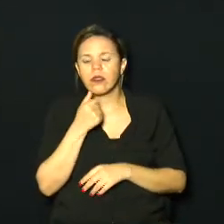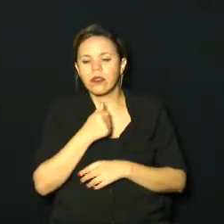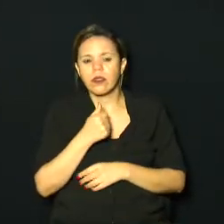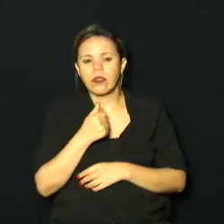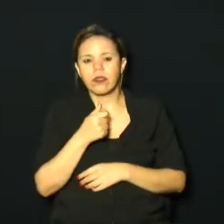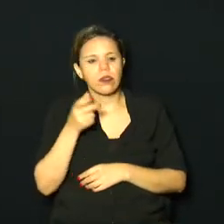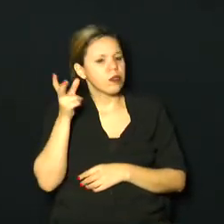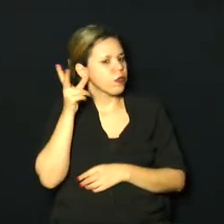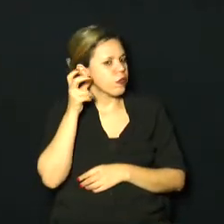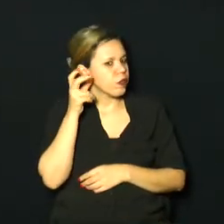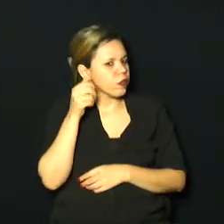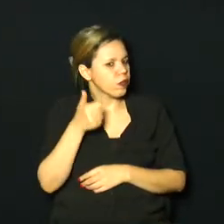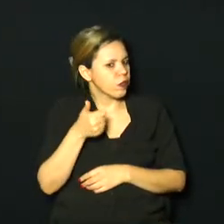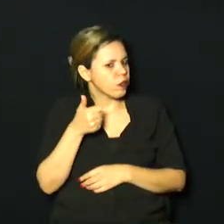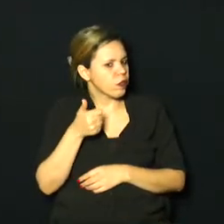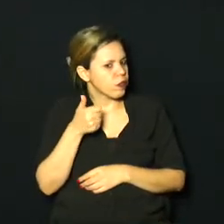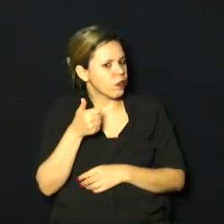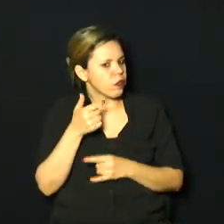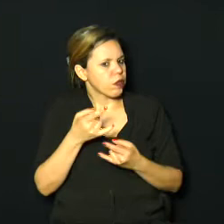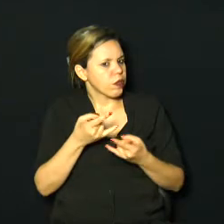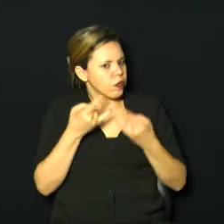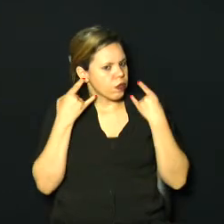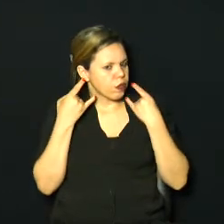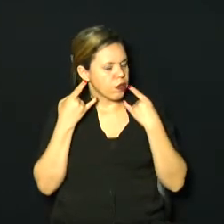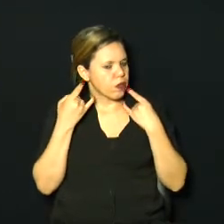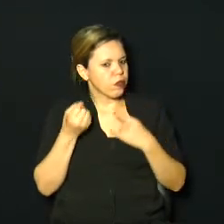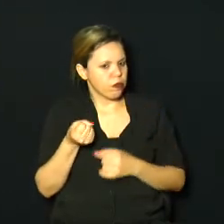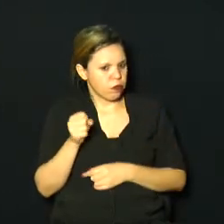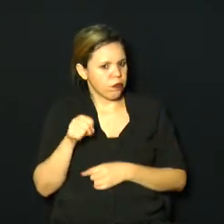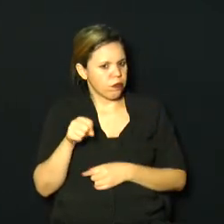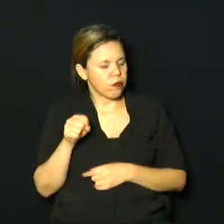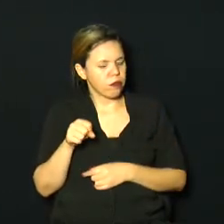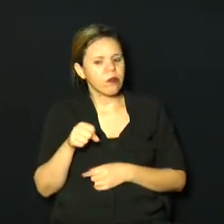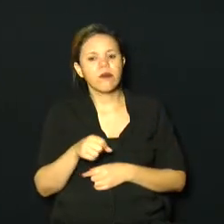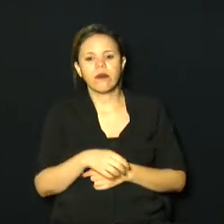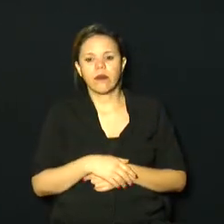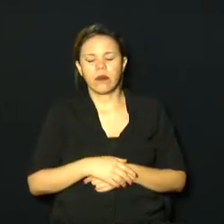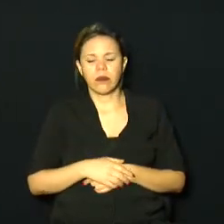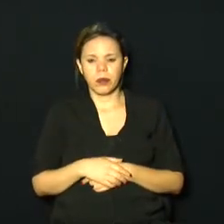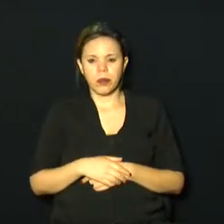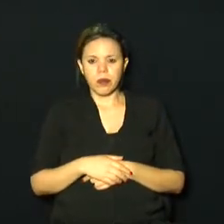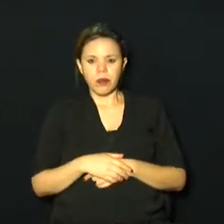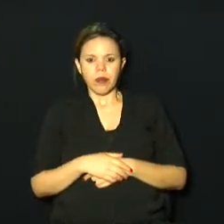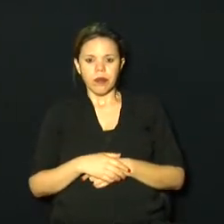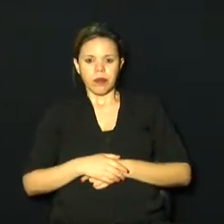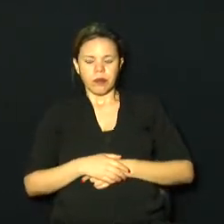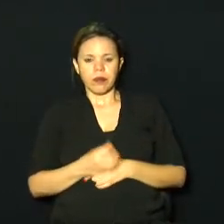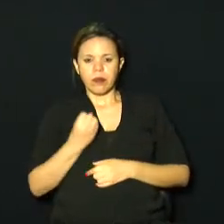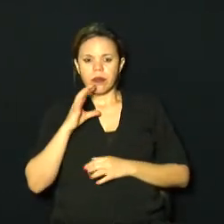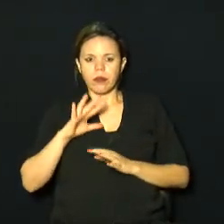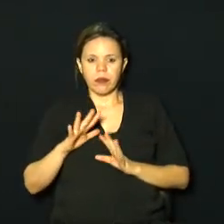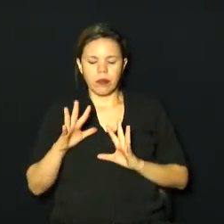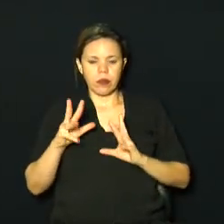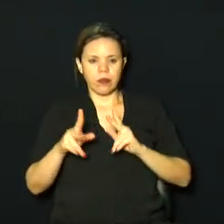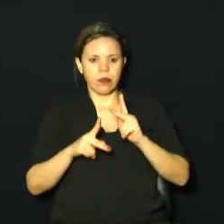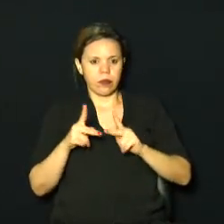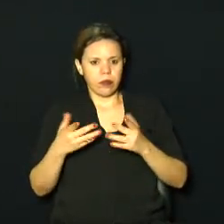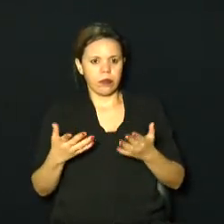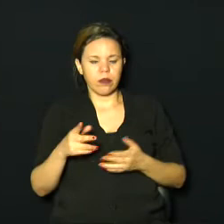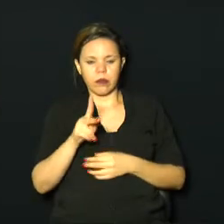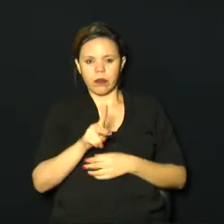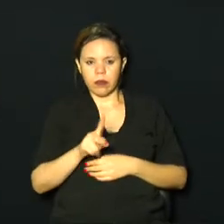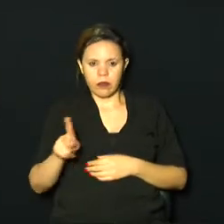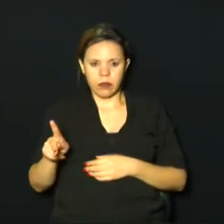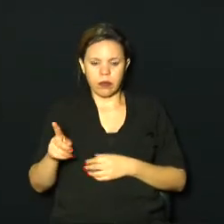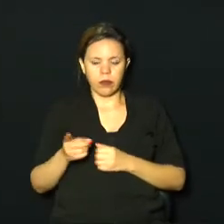me ouvindo bem por causa da máscara, vereador? Tá ótimo, tá ótimo. Então tá bom. Boa tarde ao padre, ao